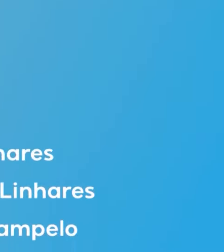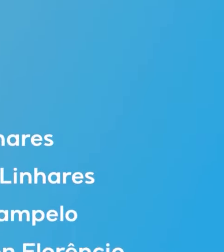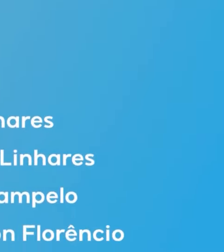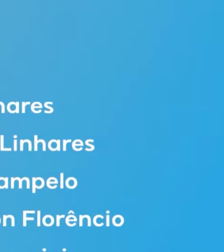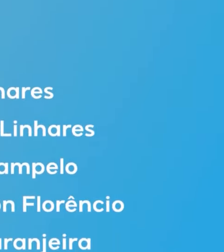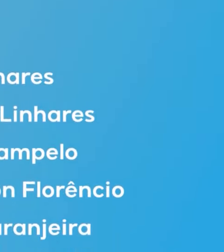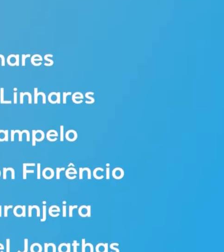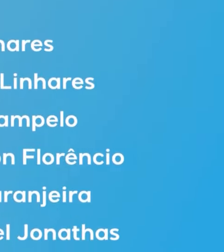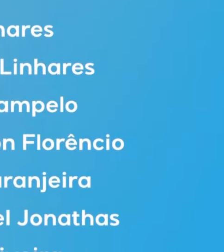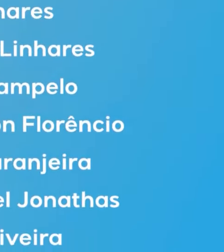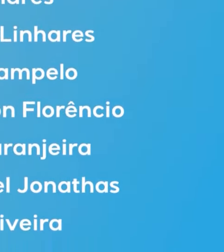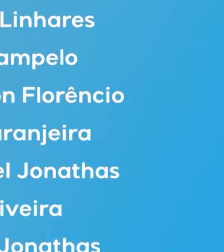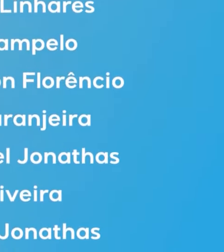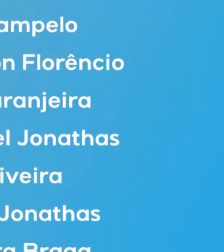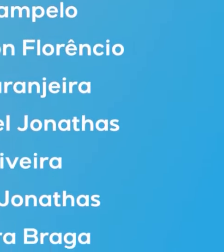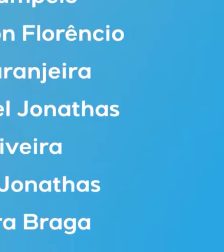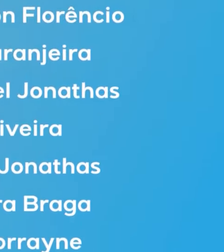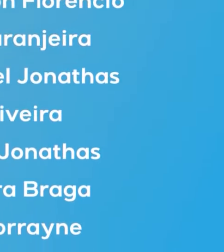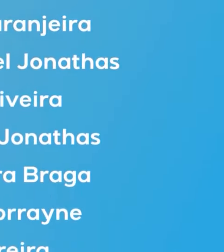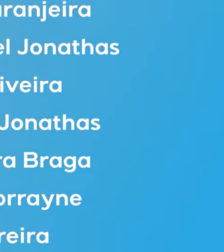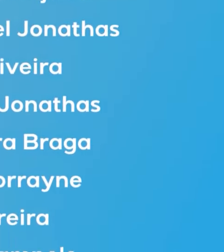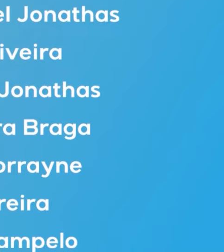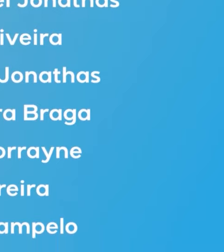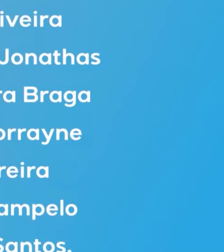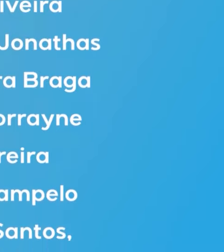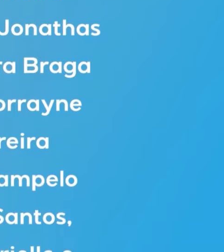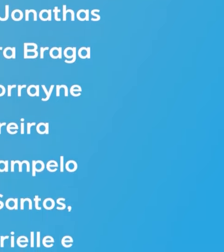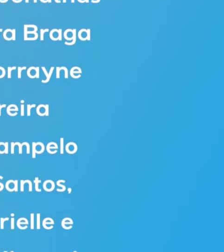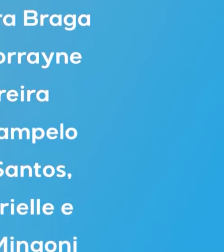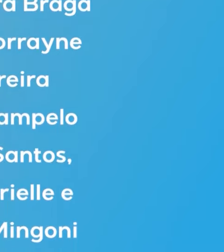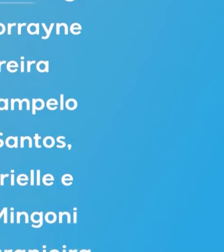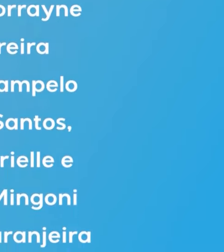Música Música Música